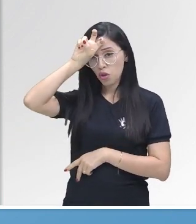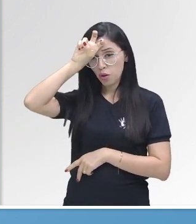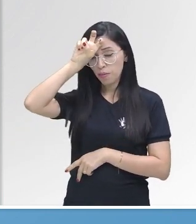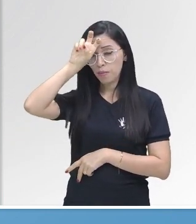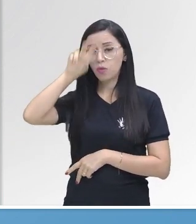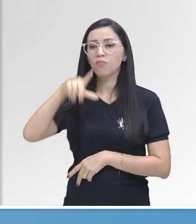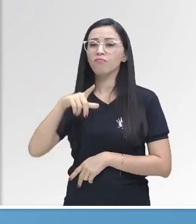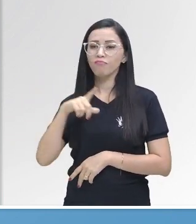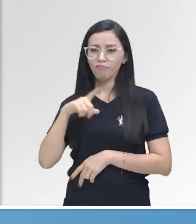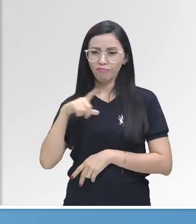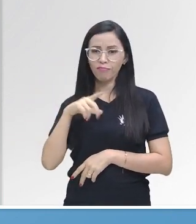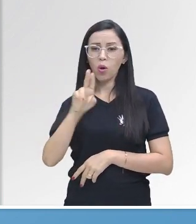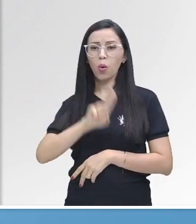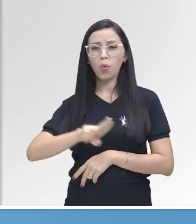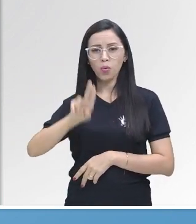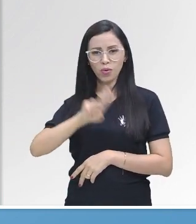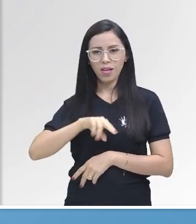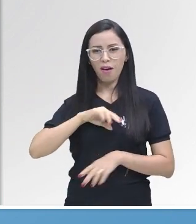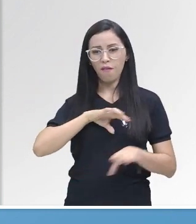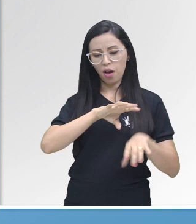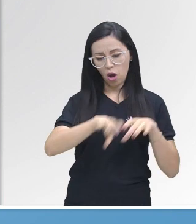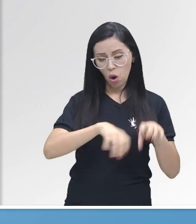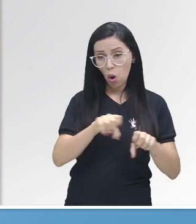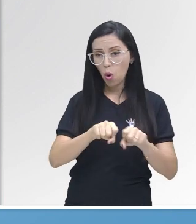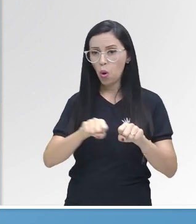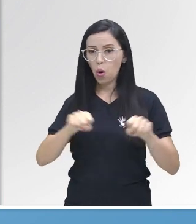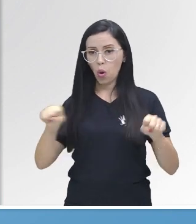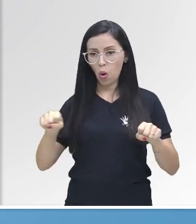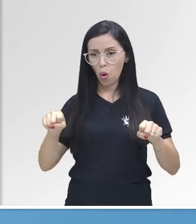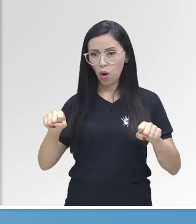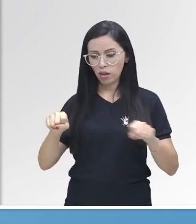por intervalos iguais.